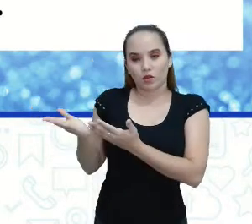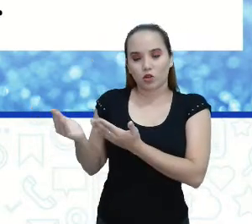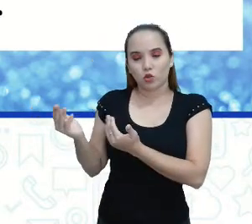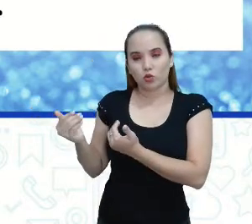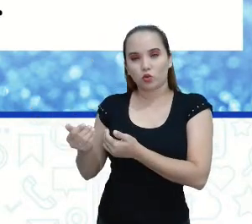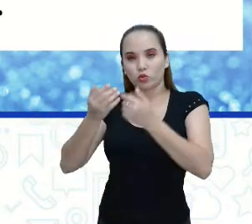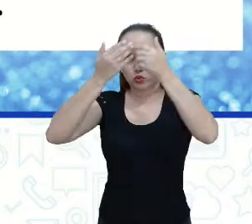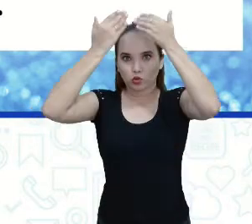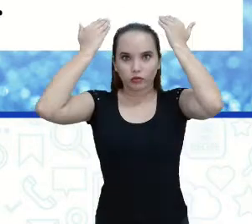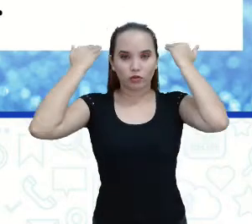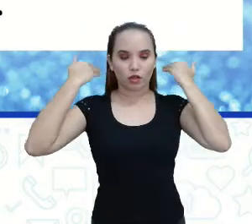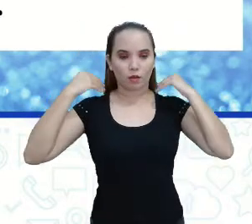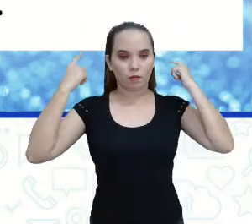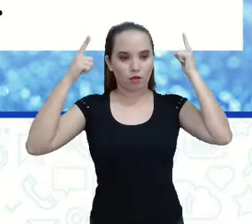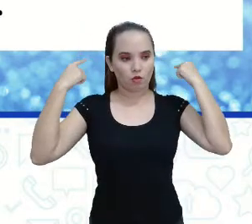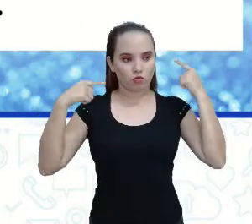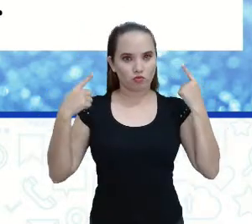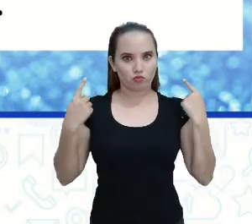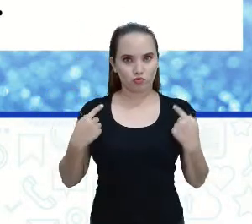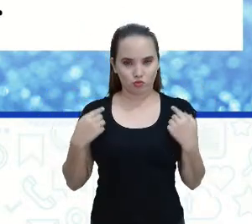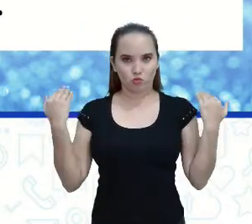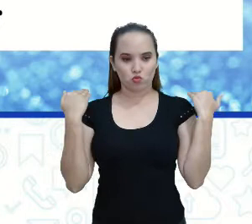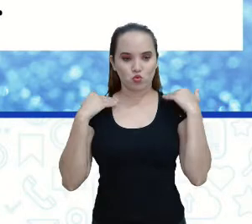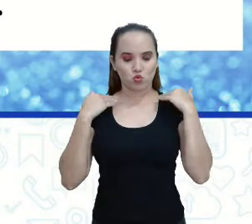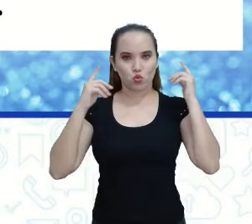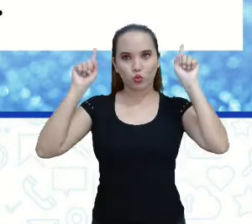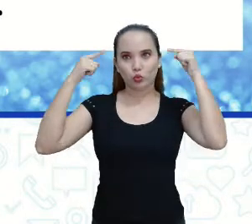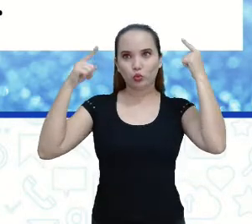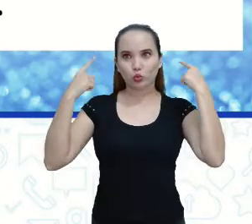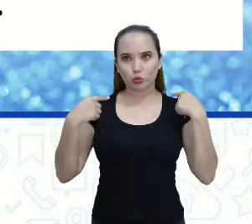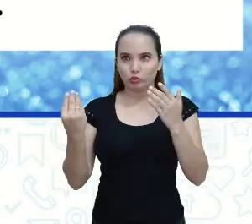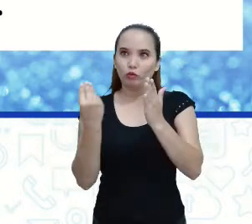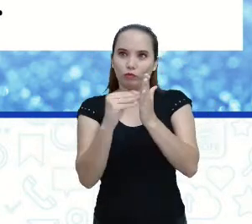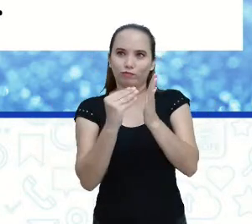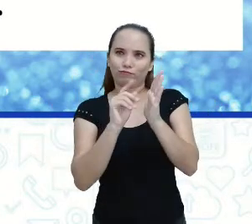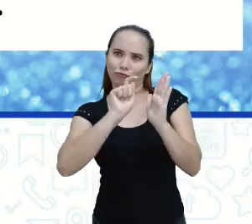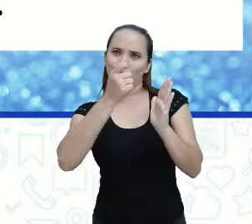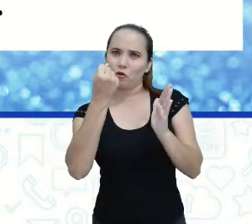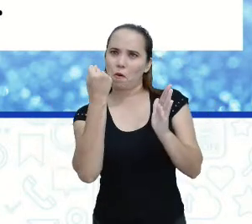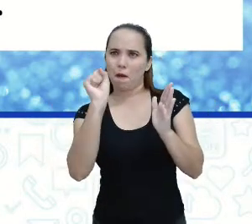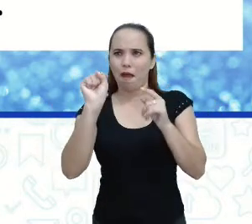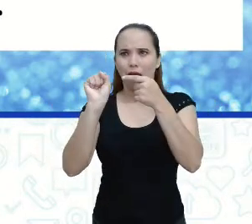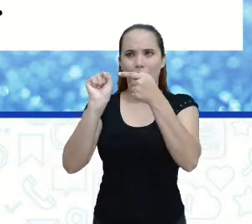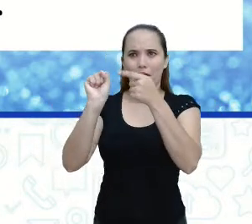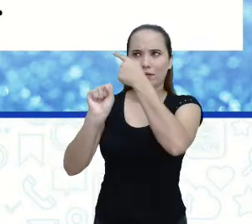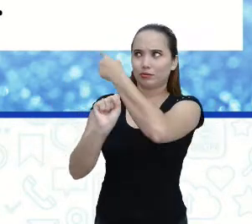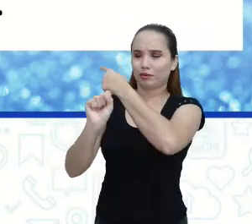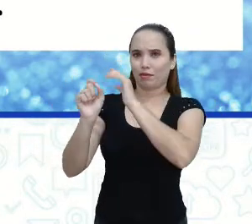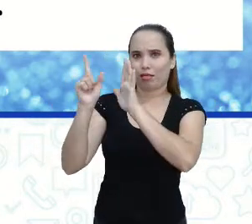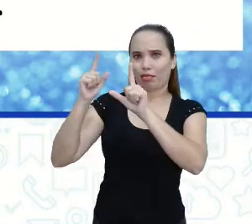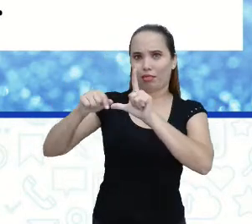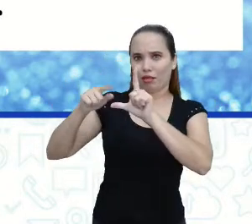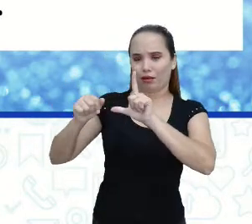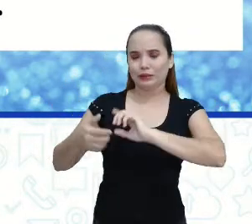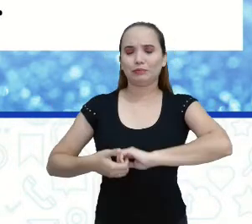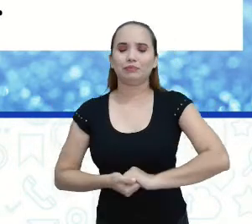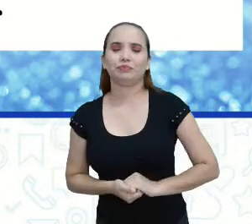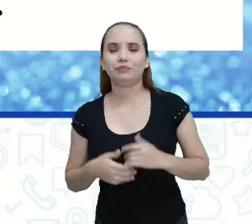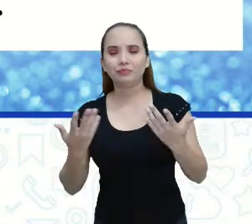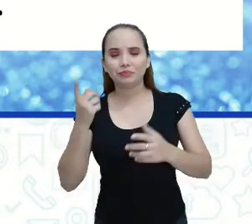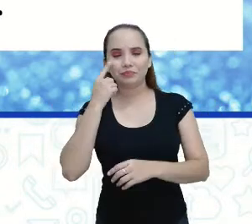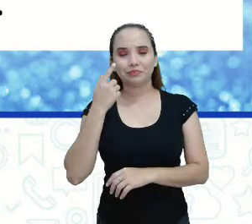cabelos curtos e crespos, faltou um Szinho aí, a professora estava o quê? Com fome quando escreveu este texto.